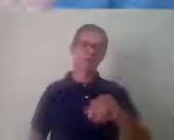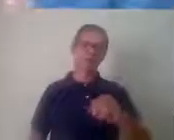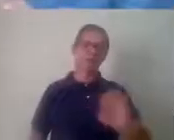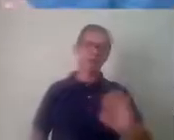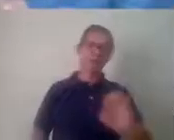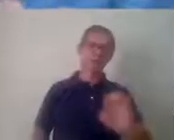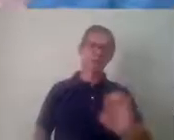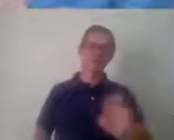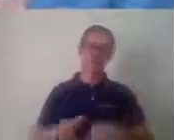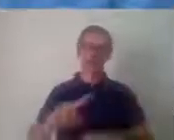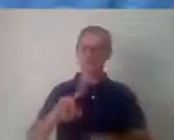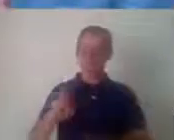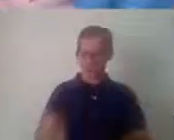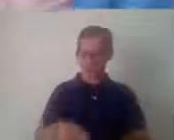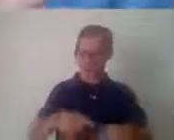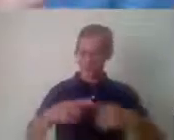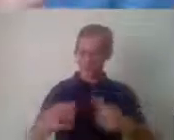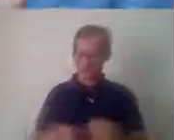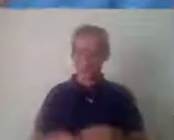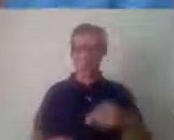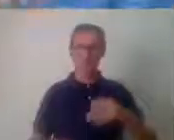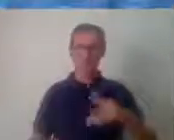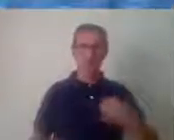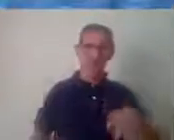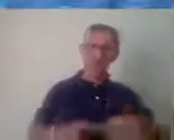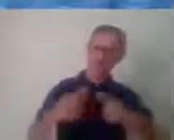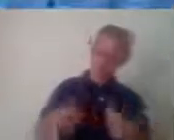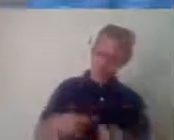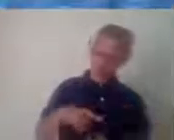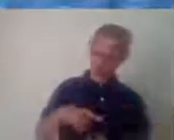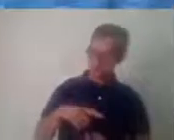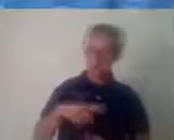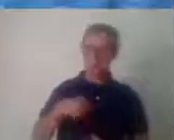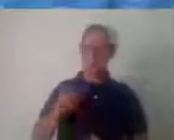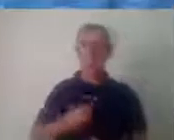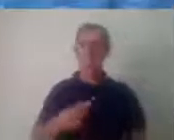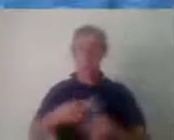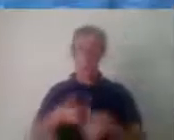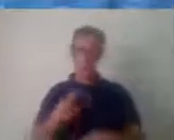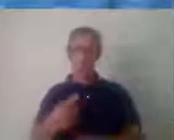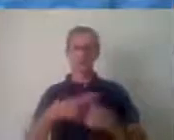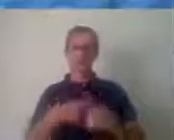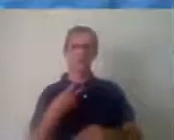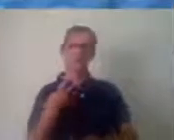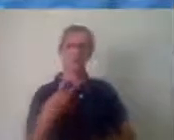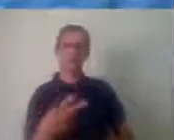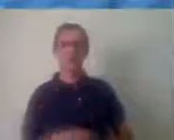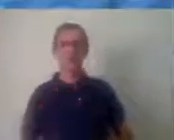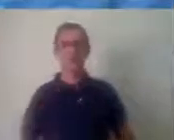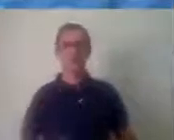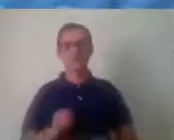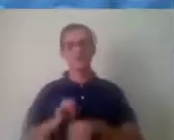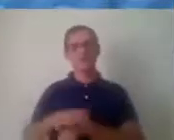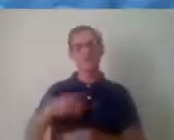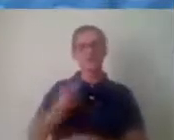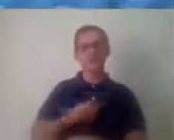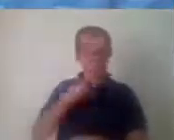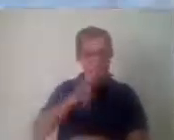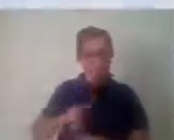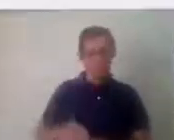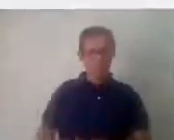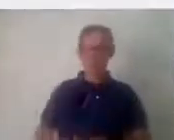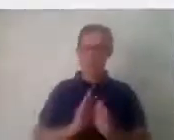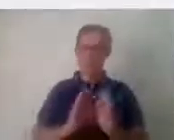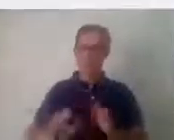limites de integração, perdão, eles são números. É para isso que a gente fala região do tipo 1 e região do tipo 2. Vamos ao quadro para a gente ver qual que é a ordem